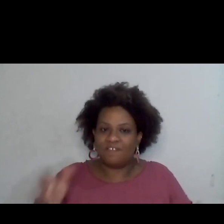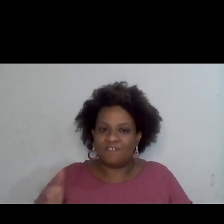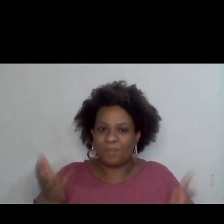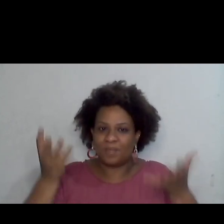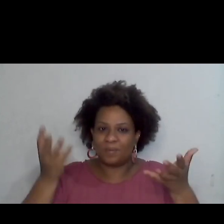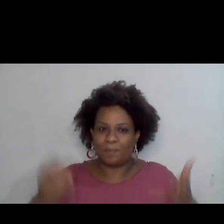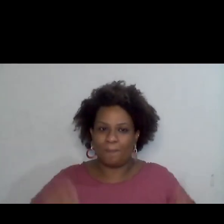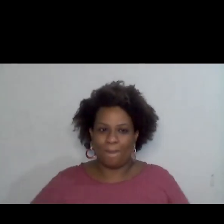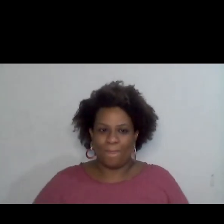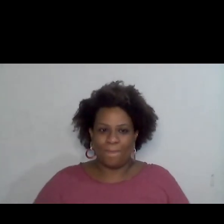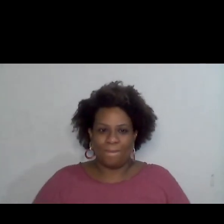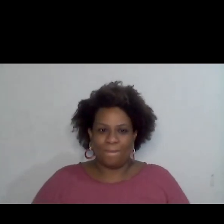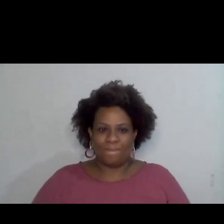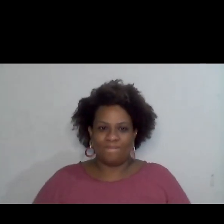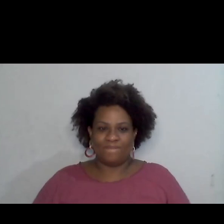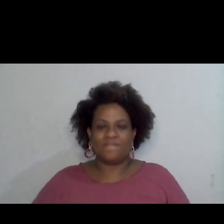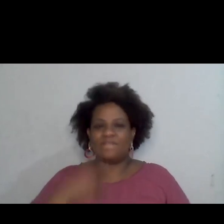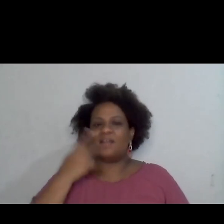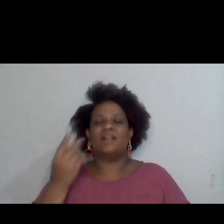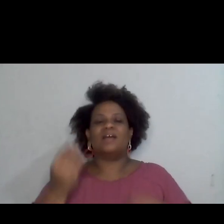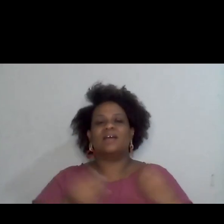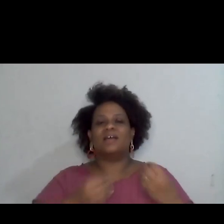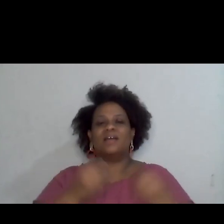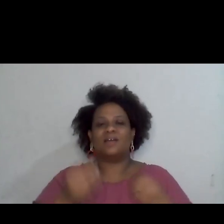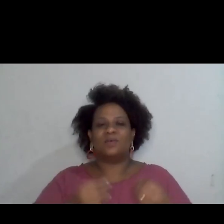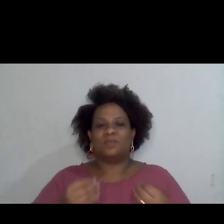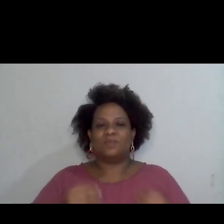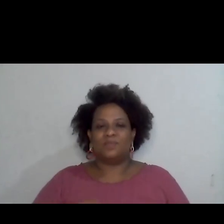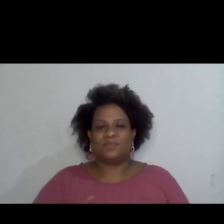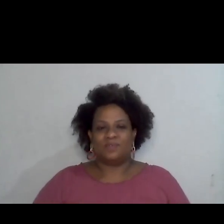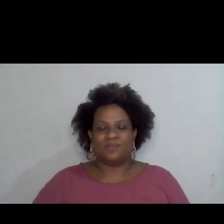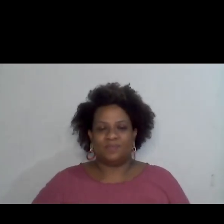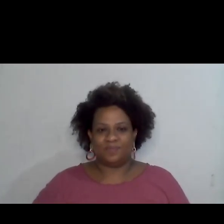que vai falar um pouquinho para a gente sobre as leis.